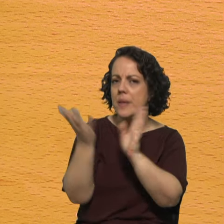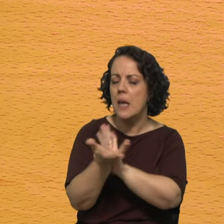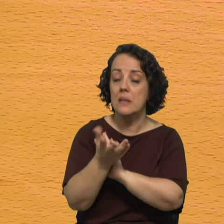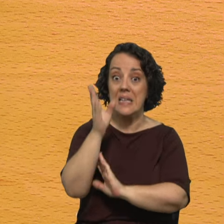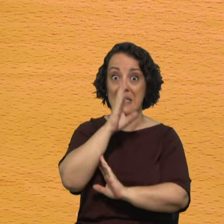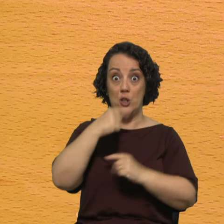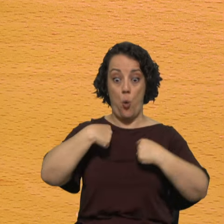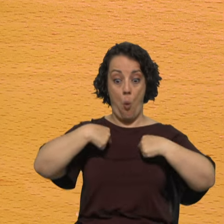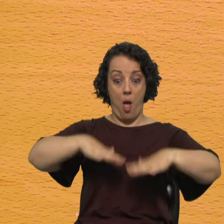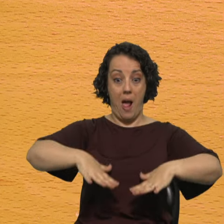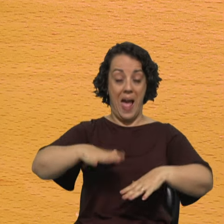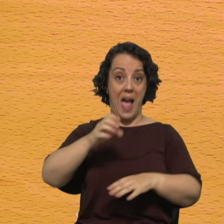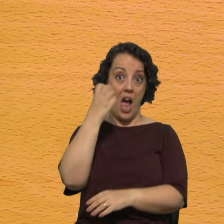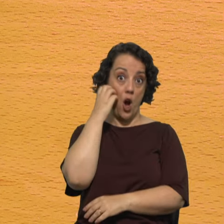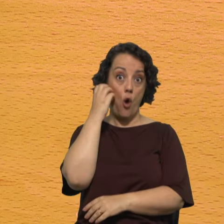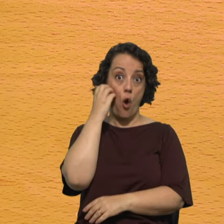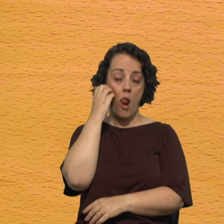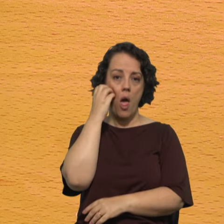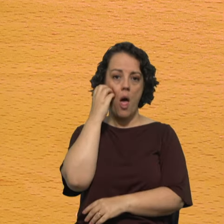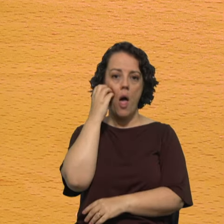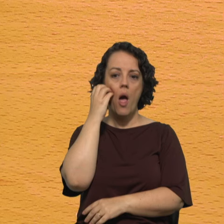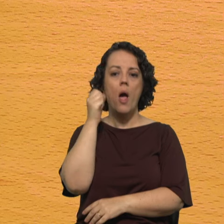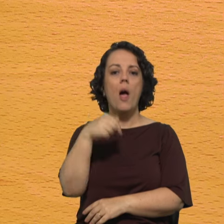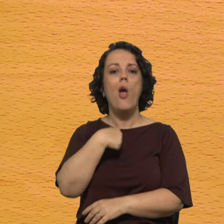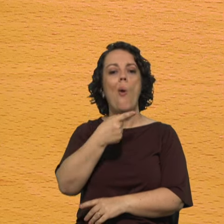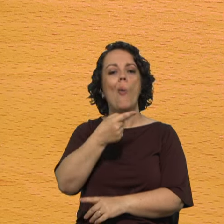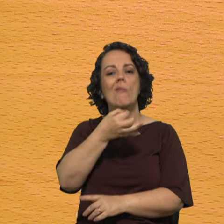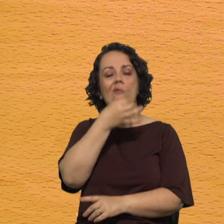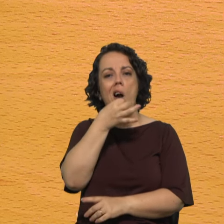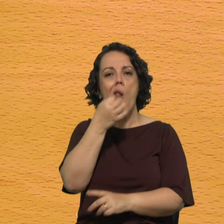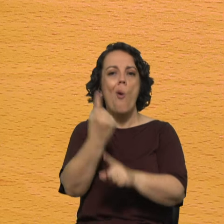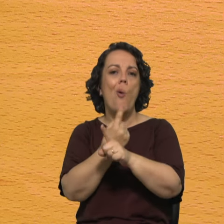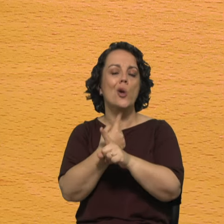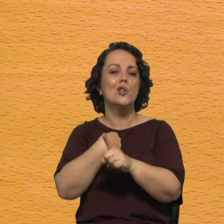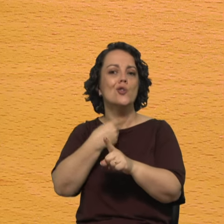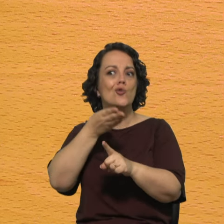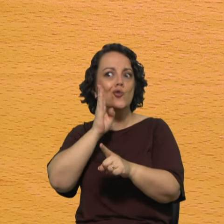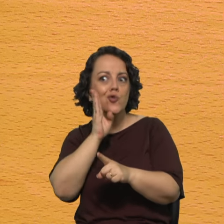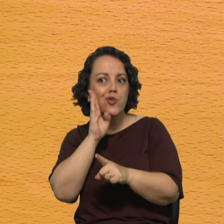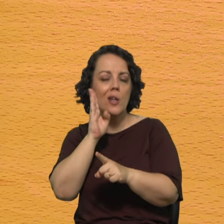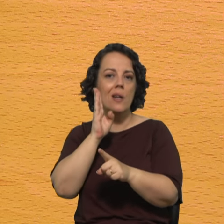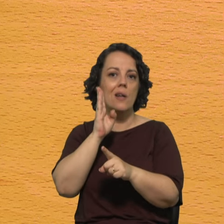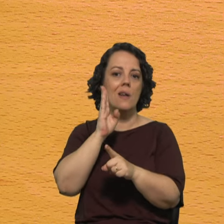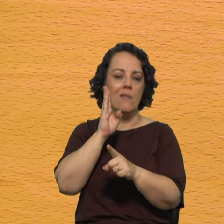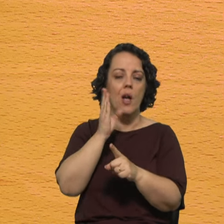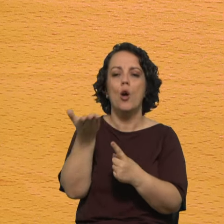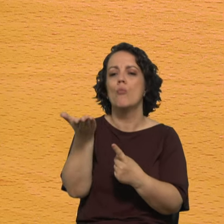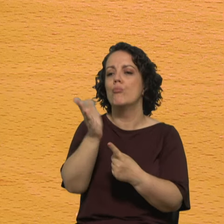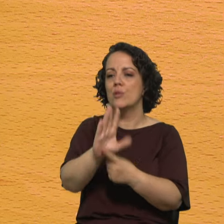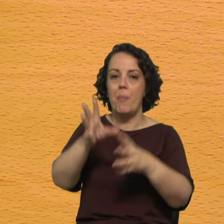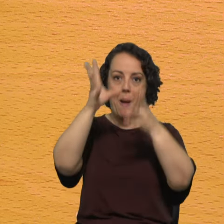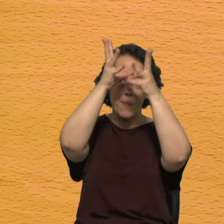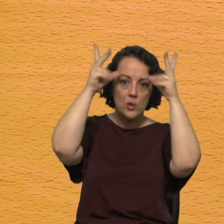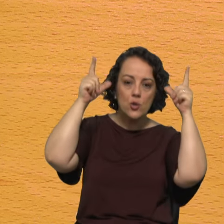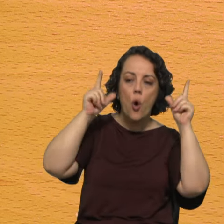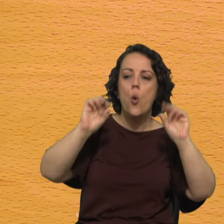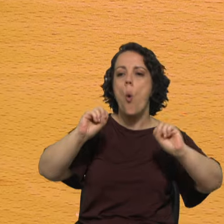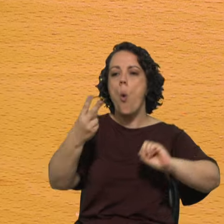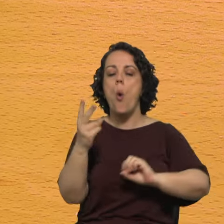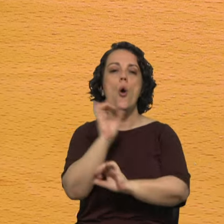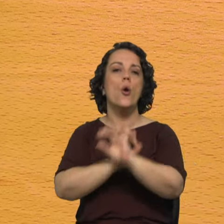exemplo em Angola eu falo de de coisas que vi e que e que vi e que vi viver por exemplo Na Amazónia ou ou na Europa